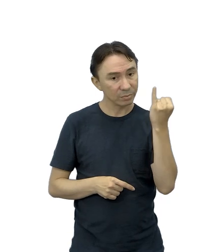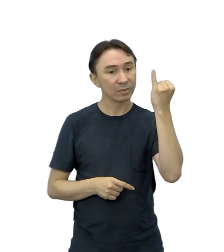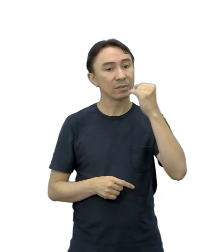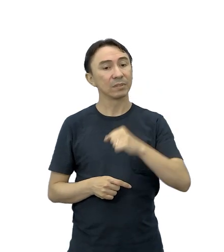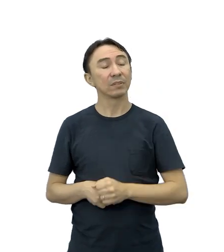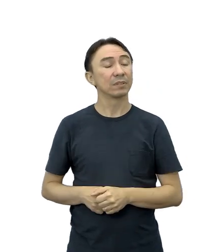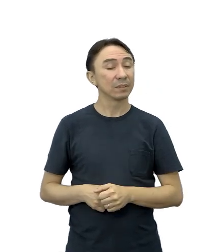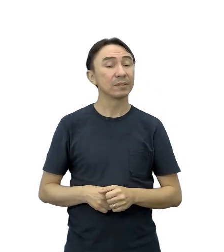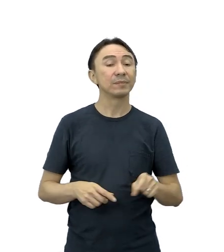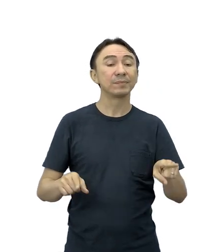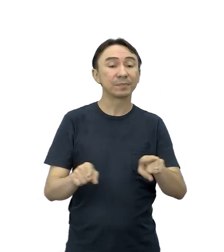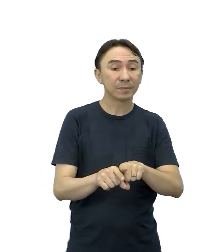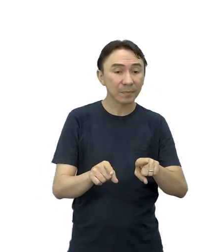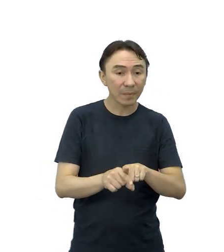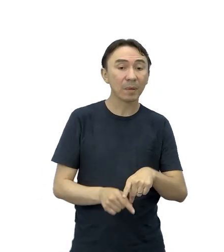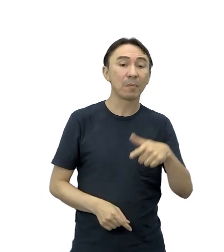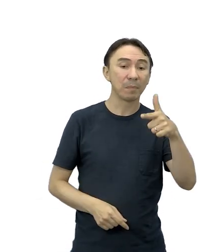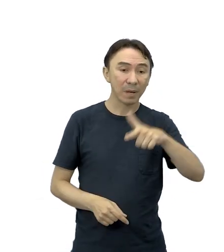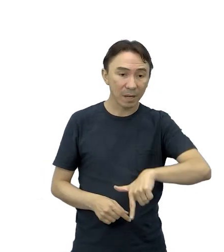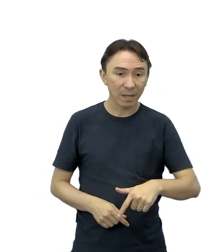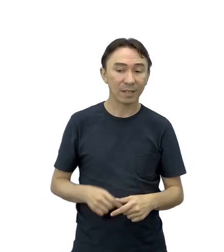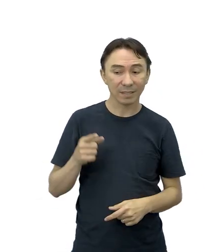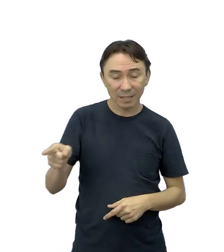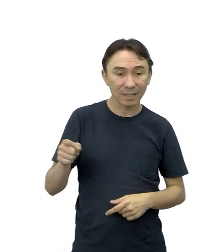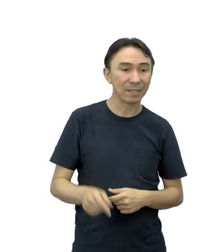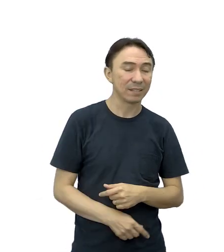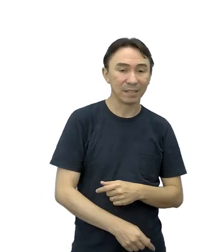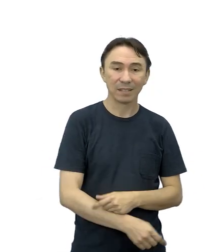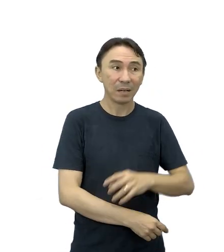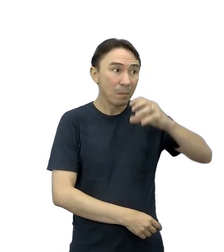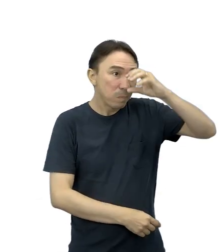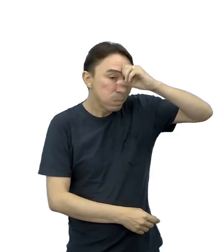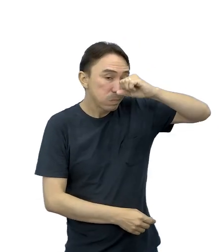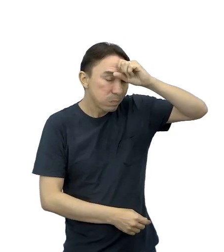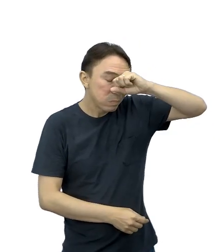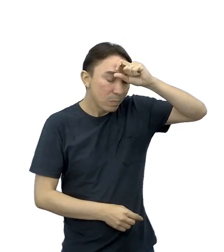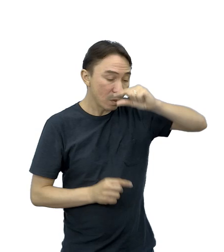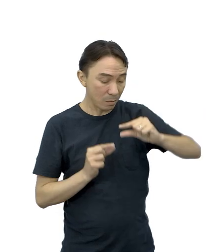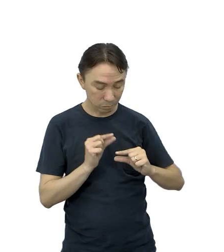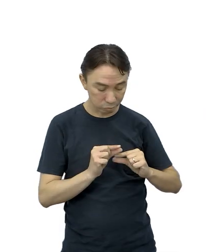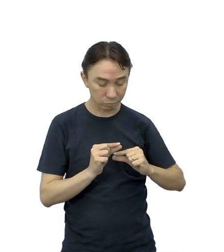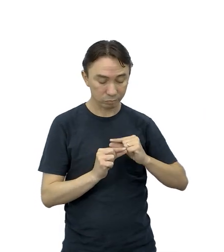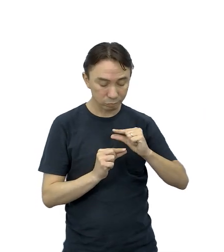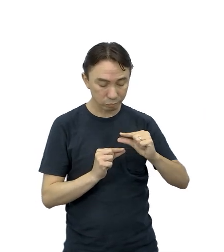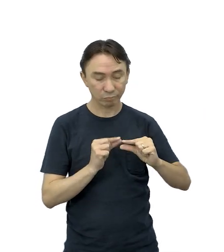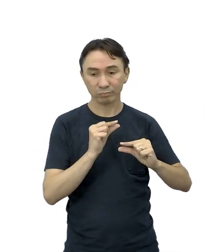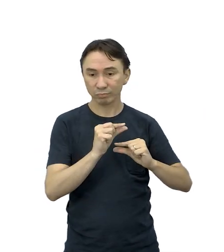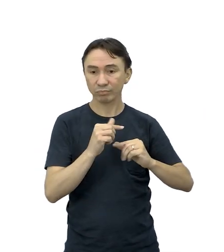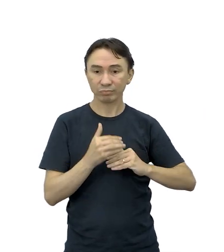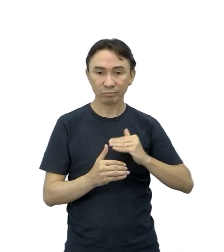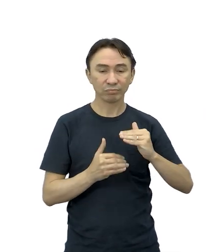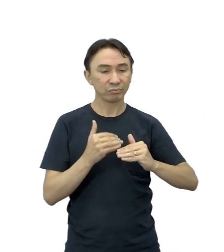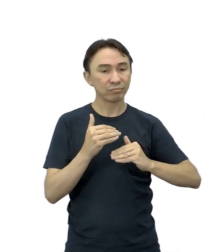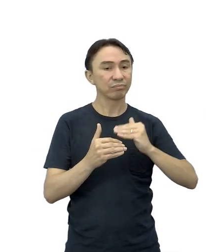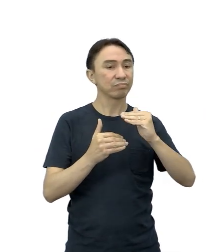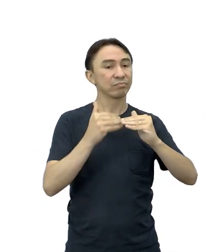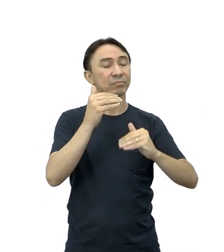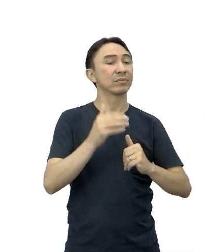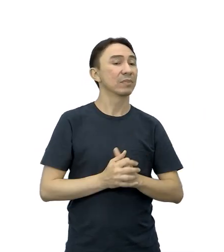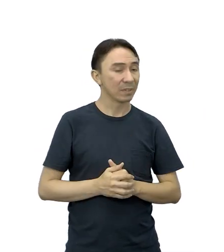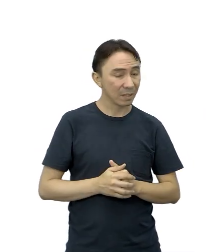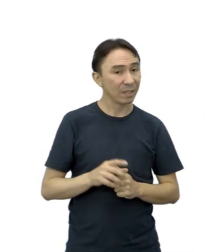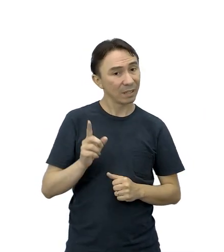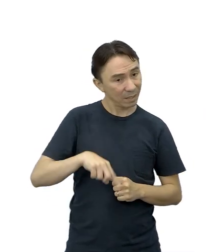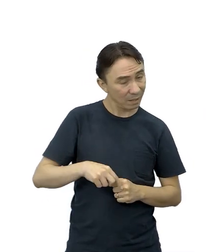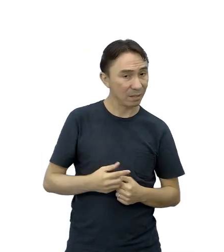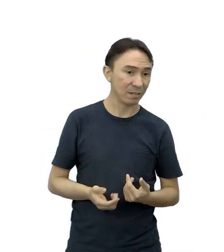Ela incentiva o processo evolutivo da aprendizagem, também é uma formação, ou, desculpa, é uma avaliação